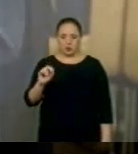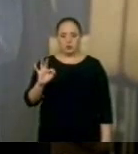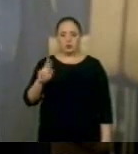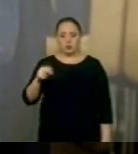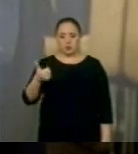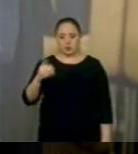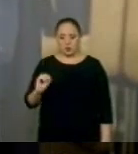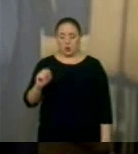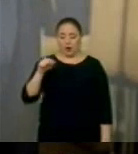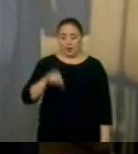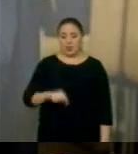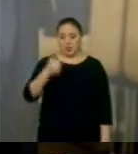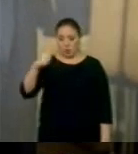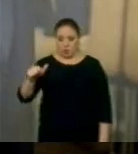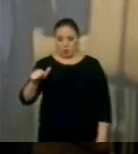todos os outros,